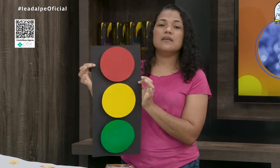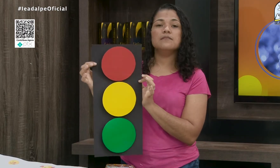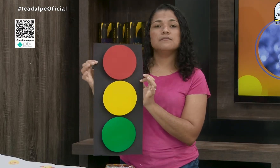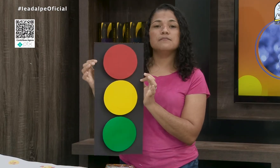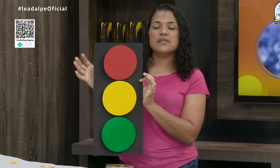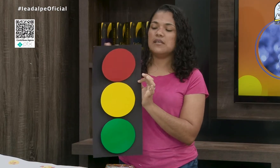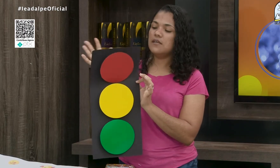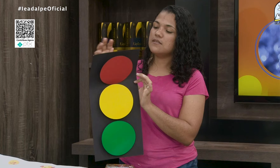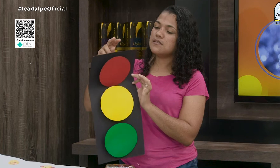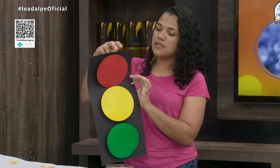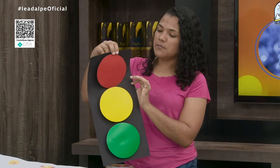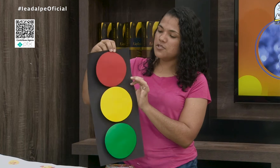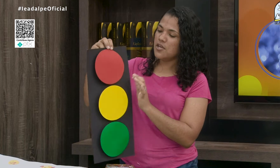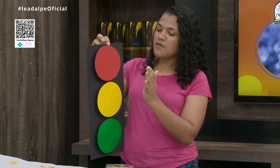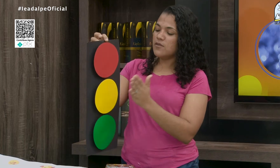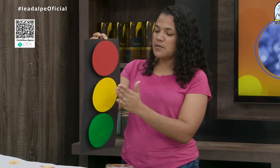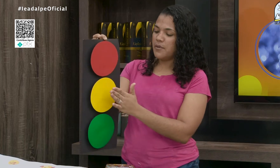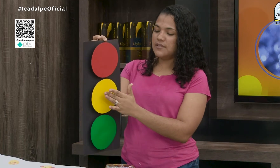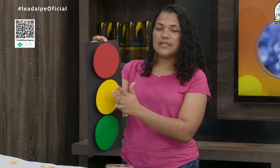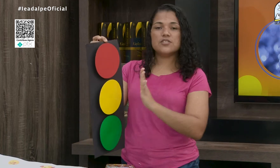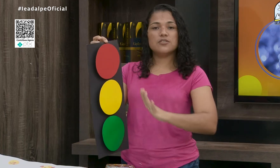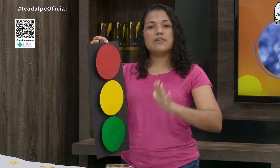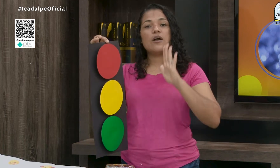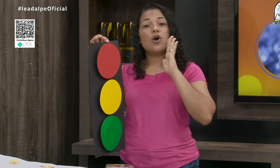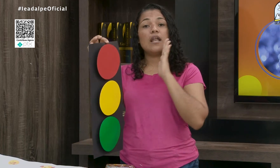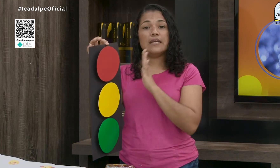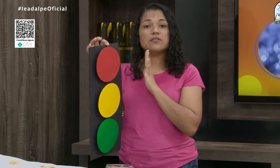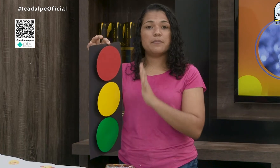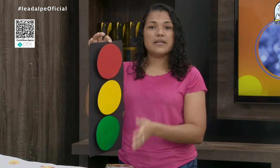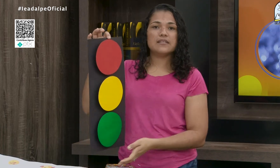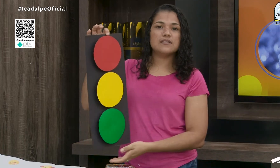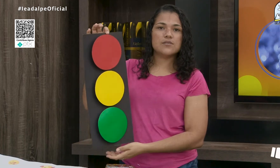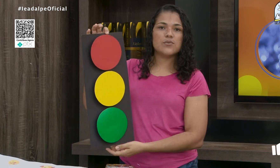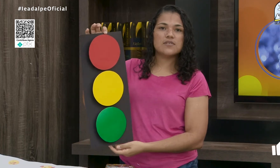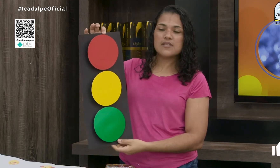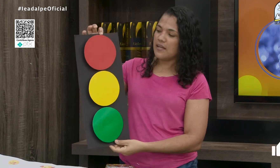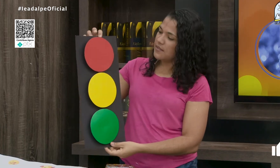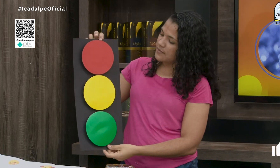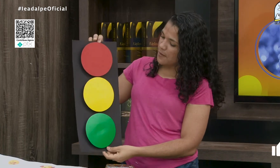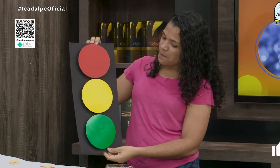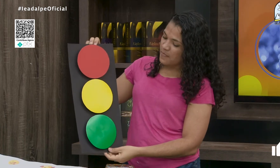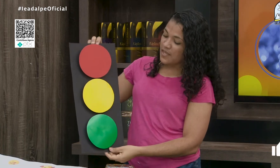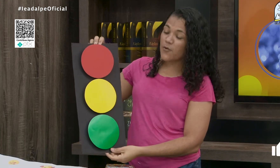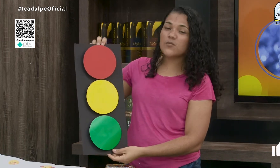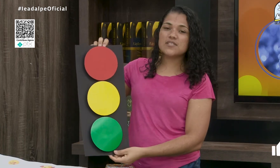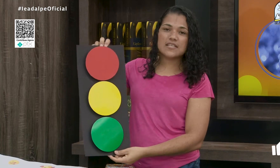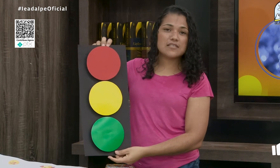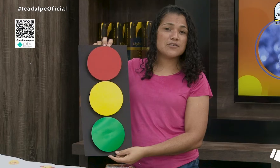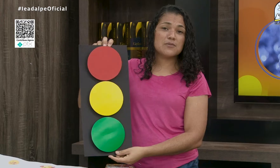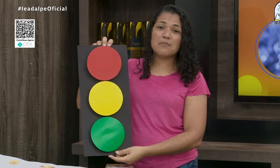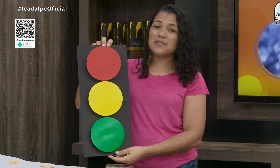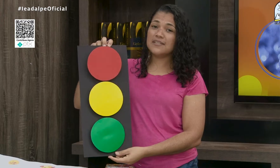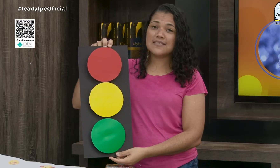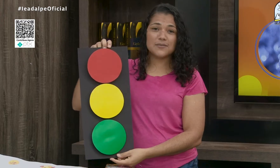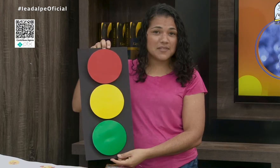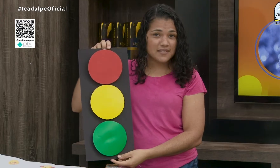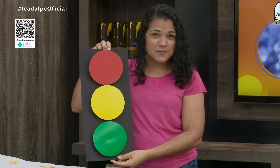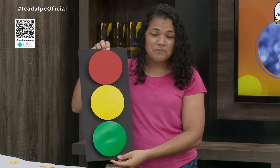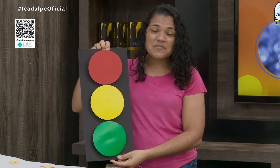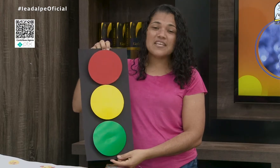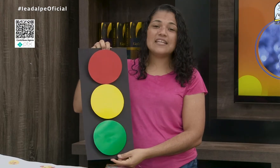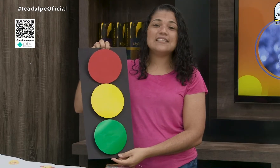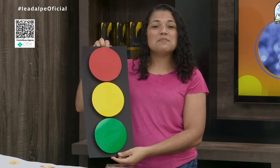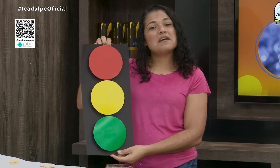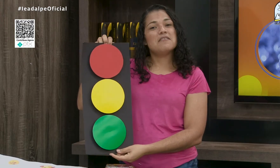visual bem simples. Você pode estar deixando lá colado na parede da sua sala, tá? E com certeza vai chamar muita atenção